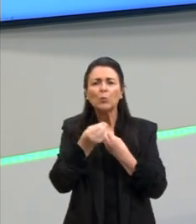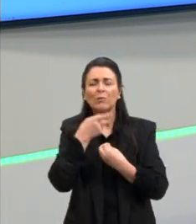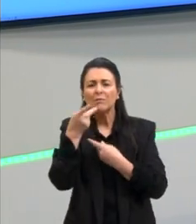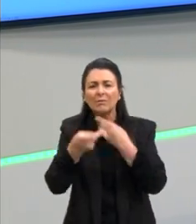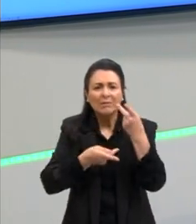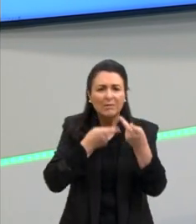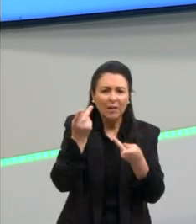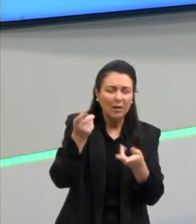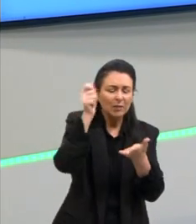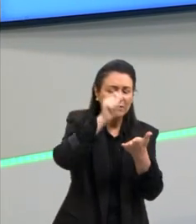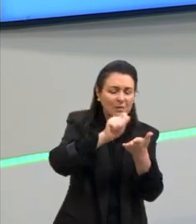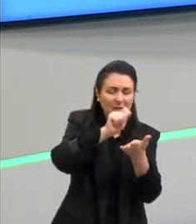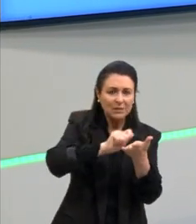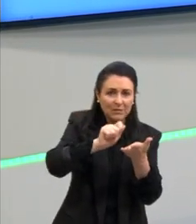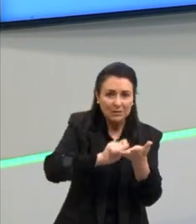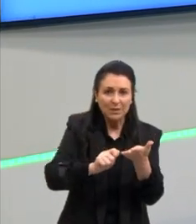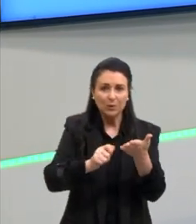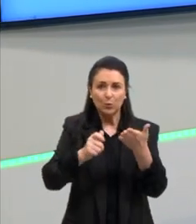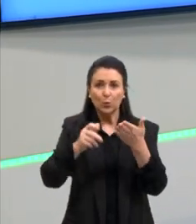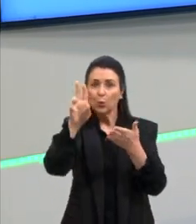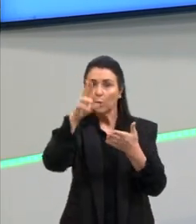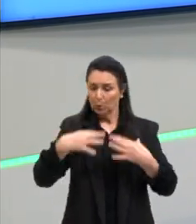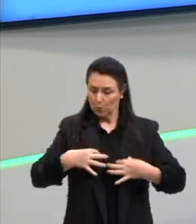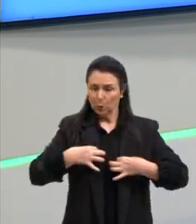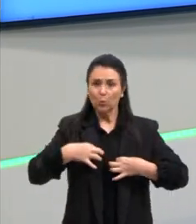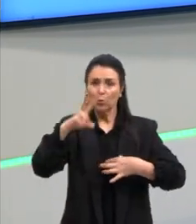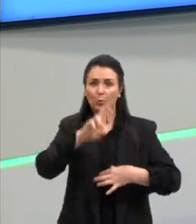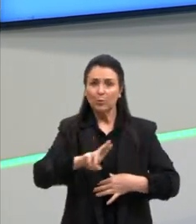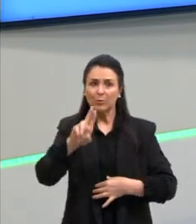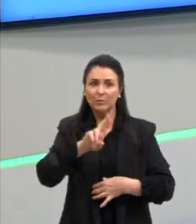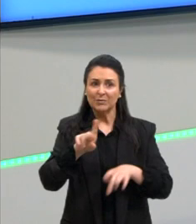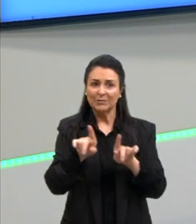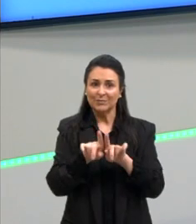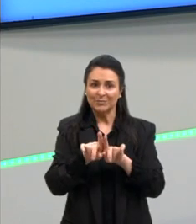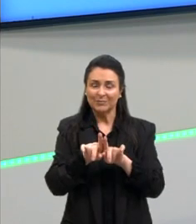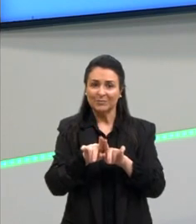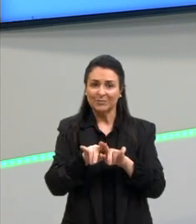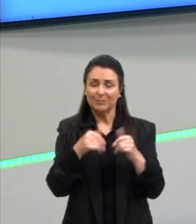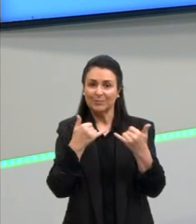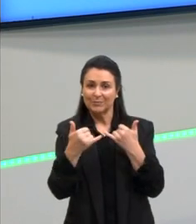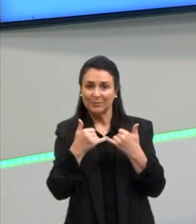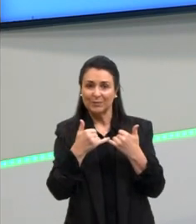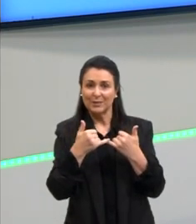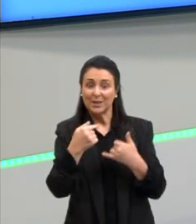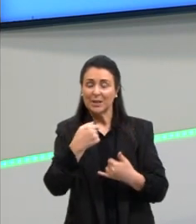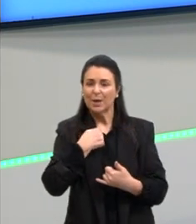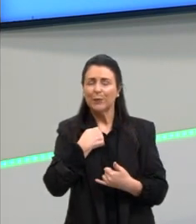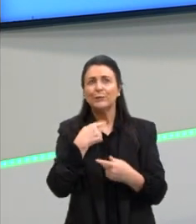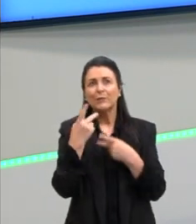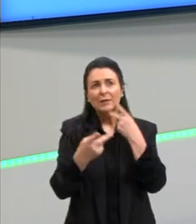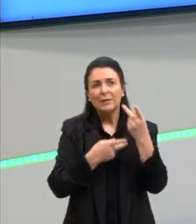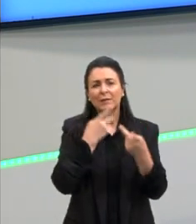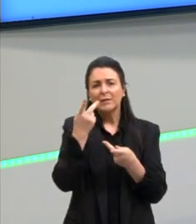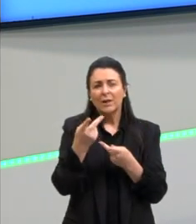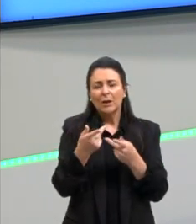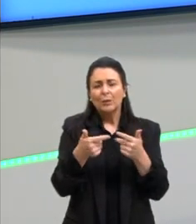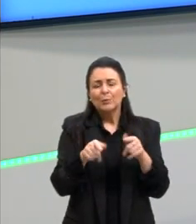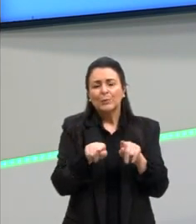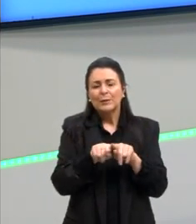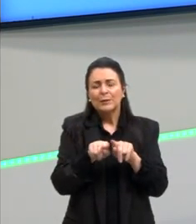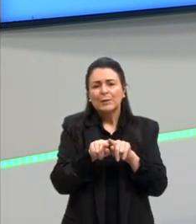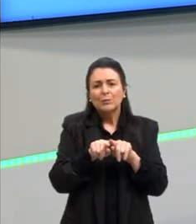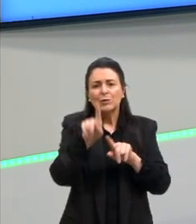pessoas escreviam como essas pessoas se vestiam por exemplo se eu falo de uma obra